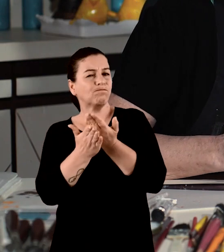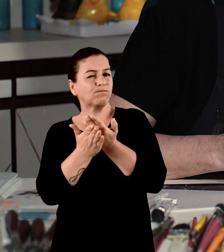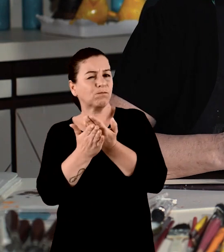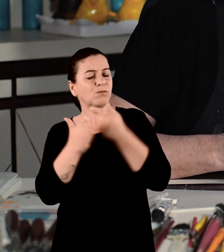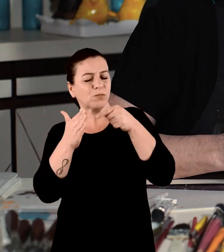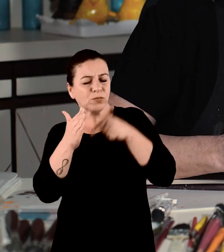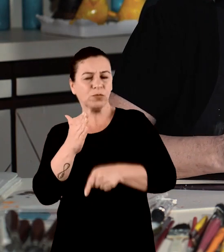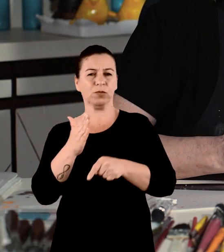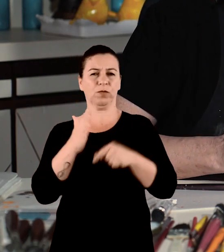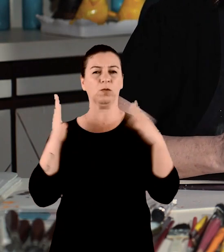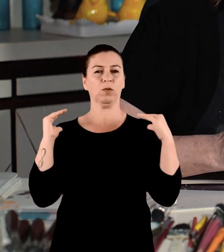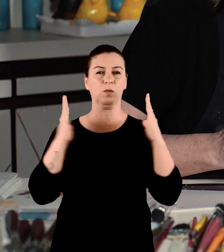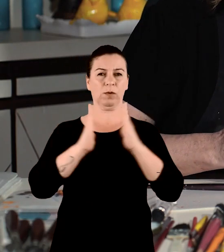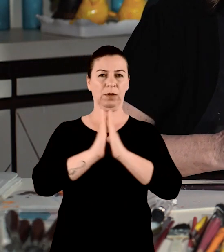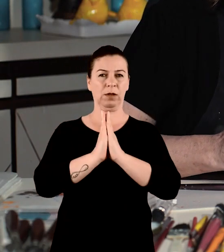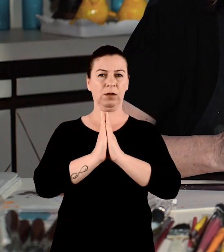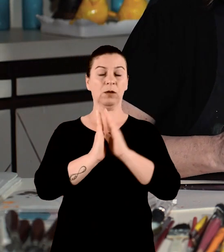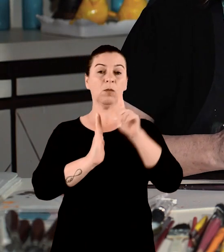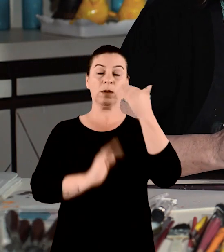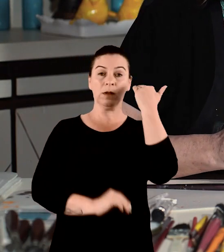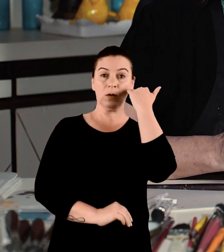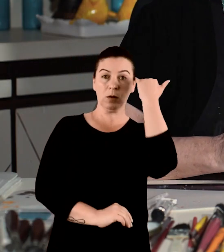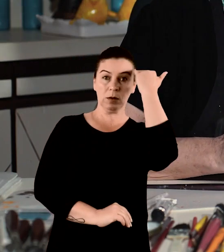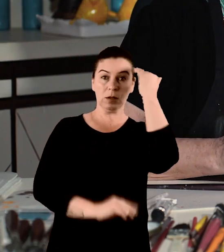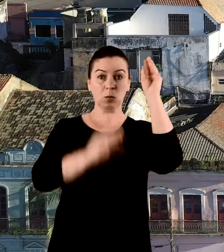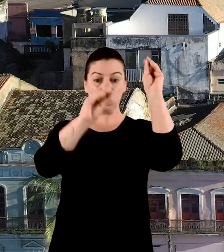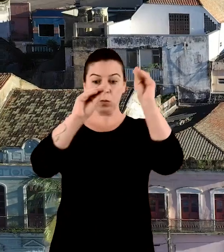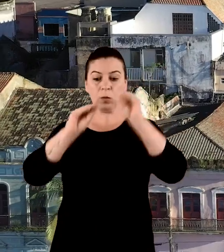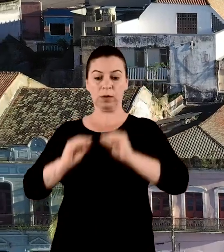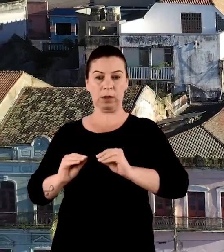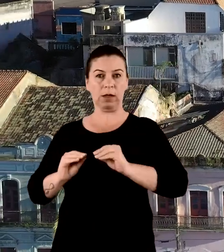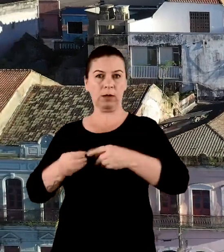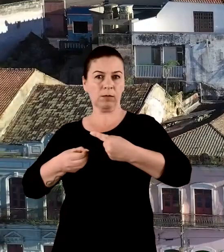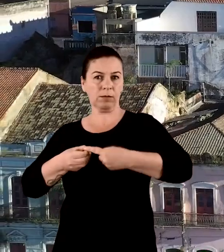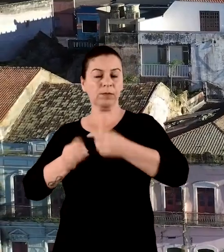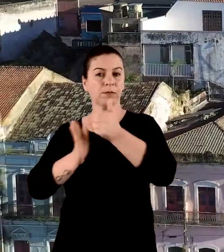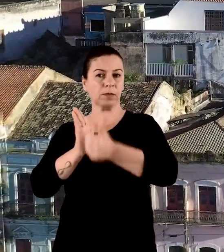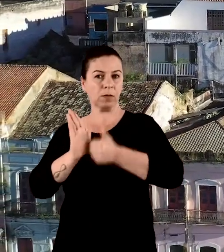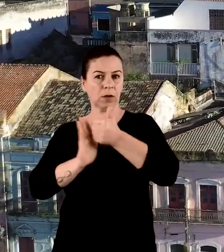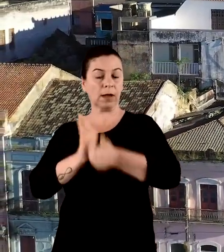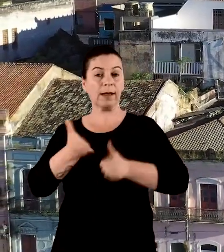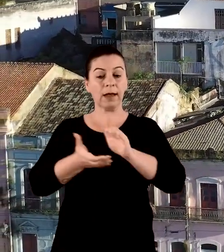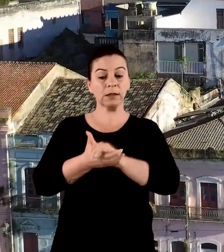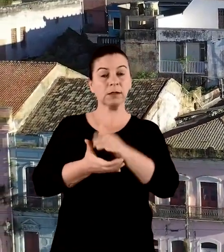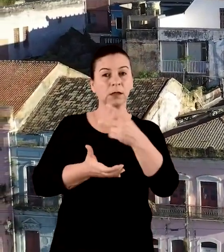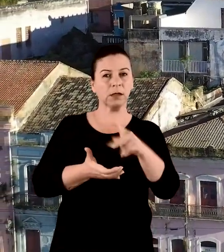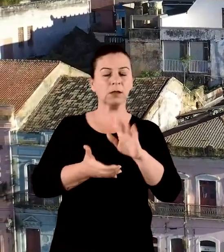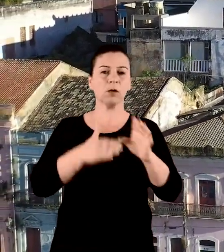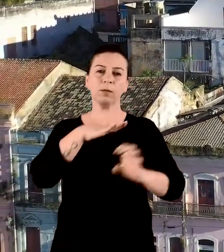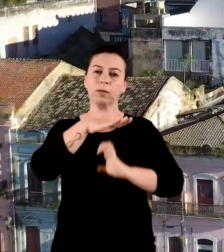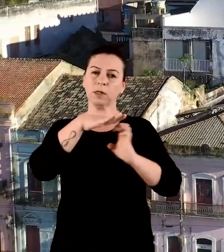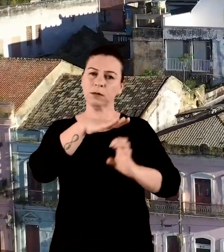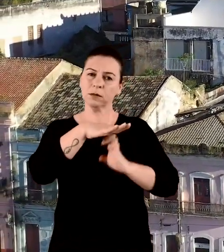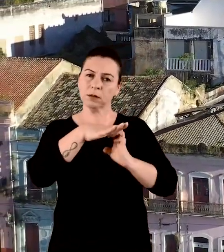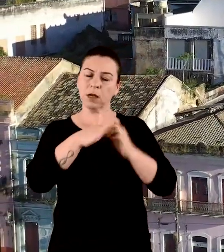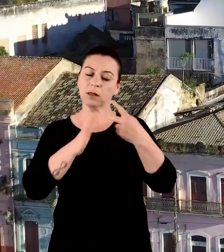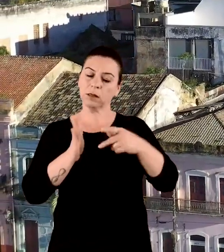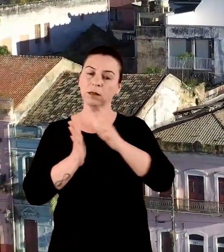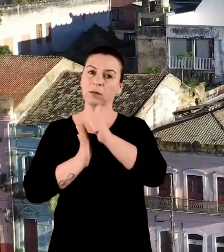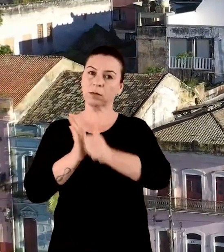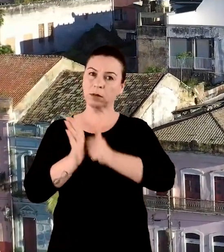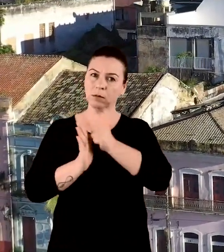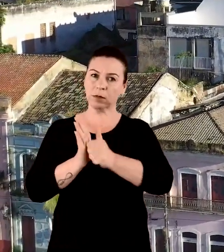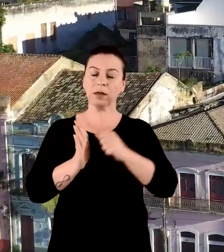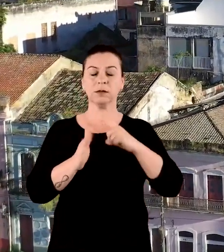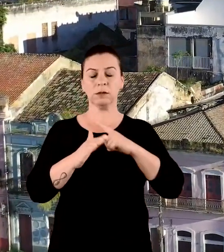os anjos. Aí, depois de adolescência, vim para Paranaguá, casei aqui, sou empresária